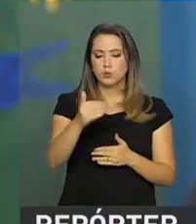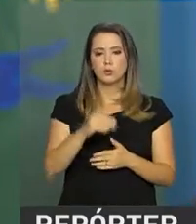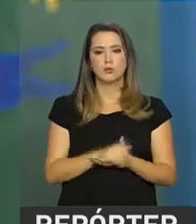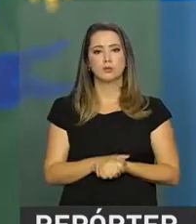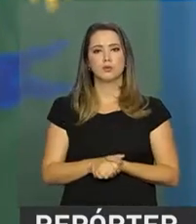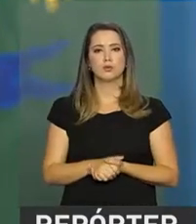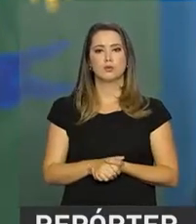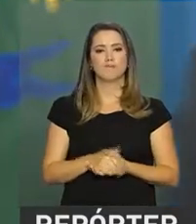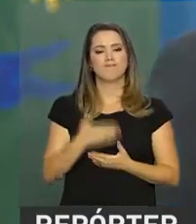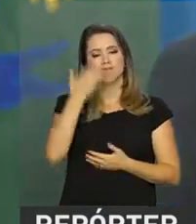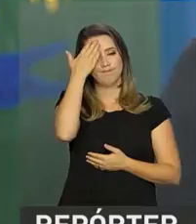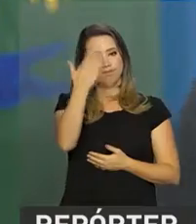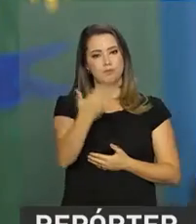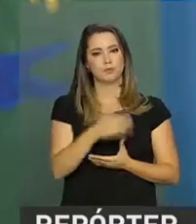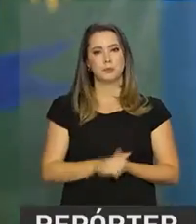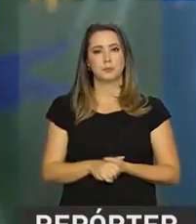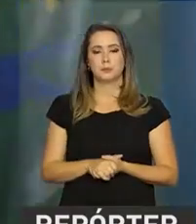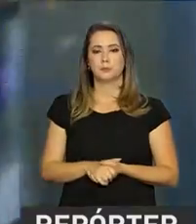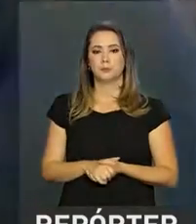ficar obrigado